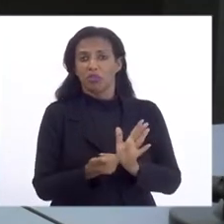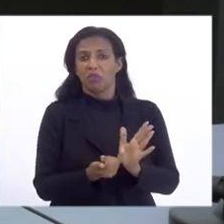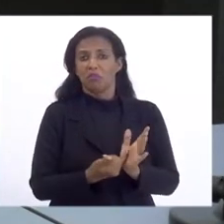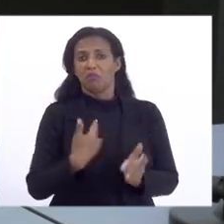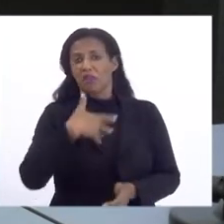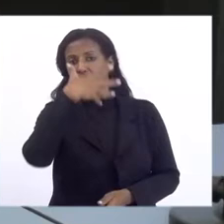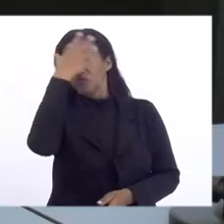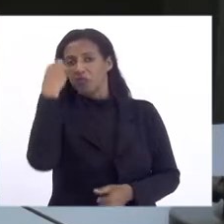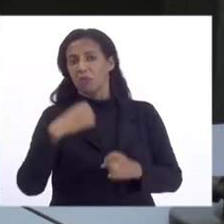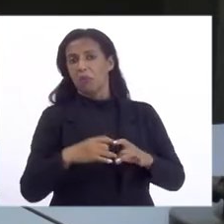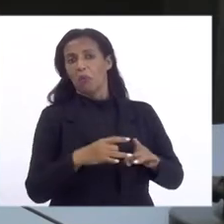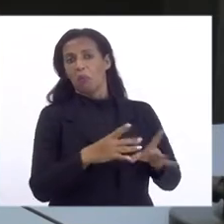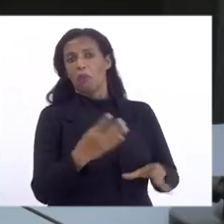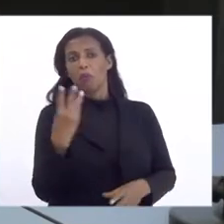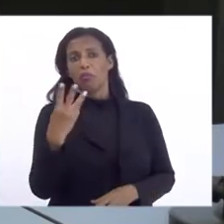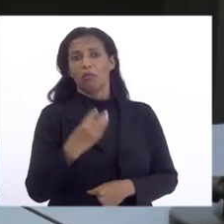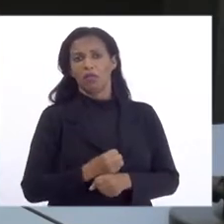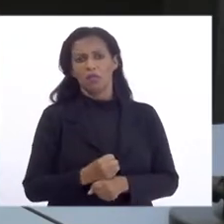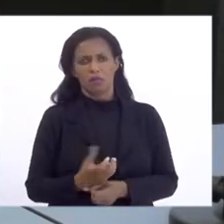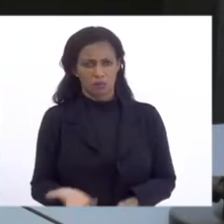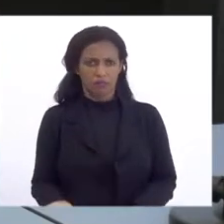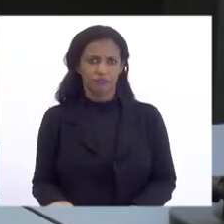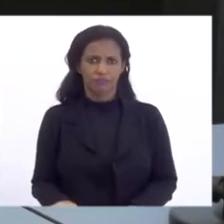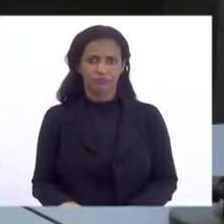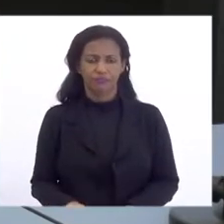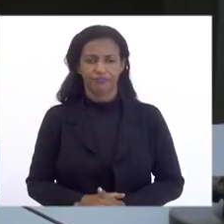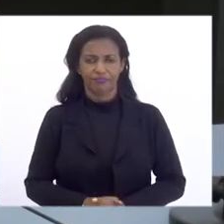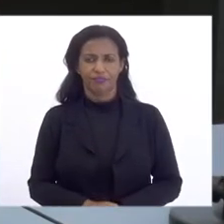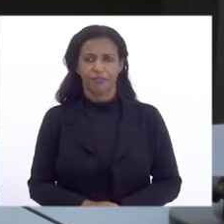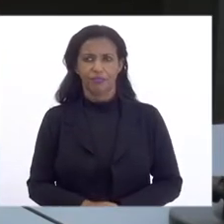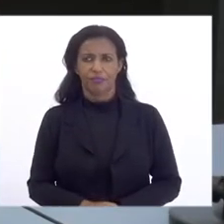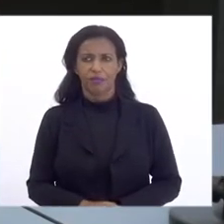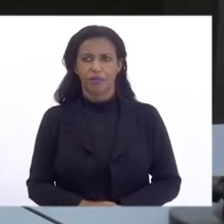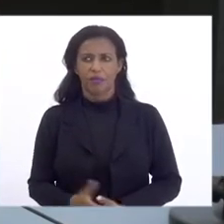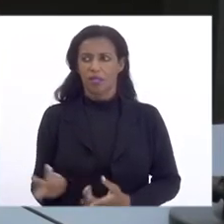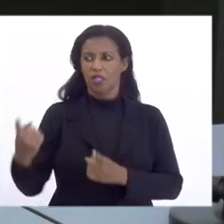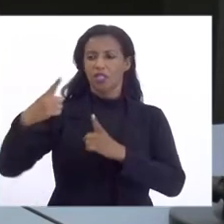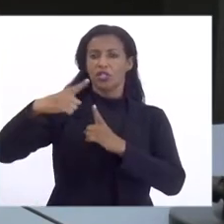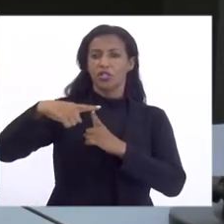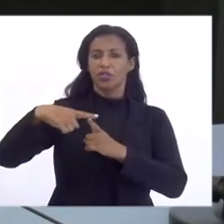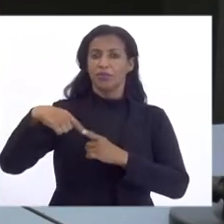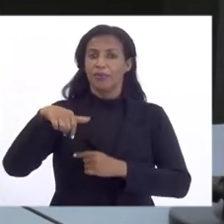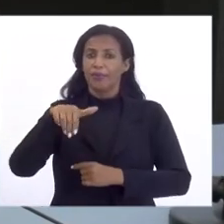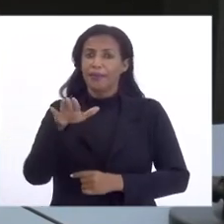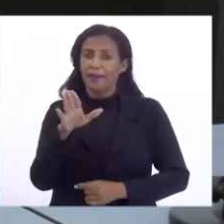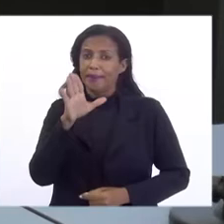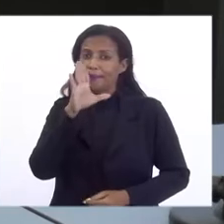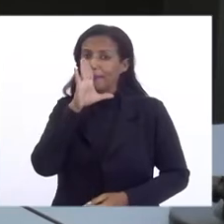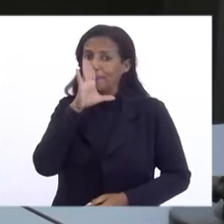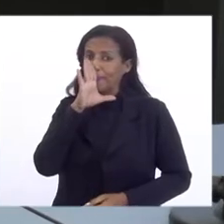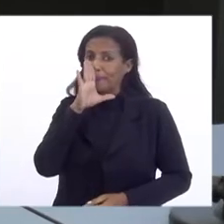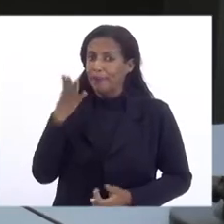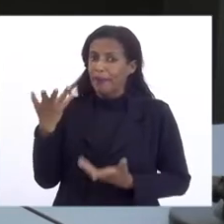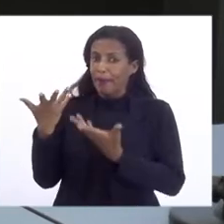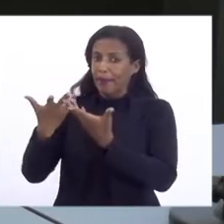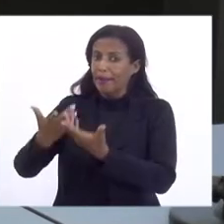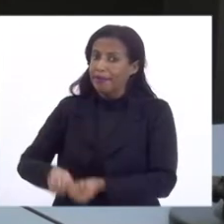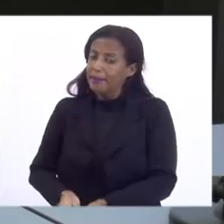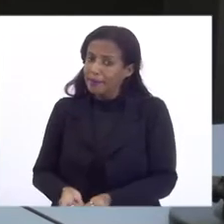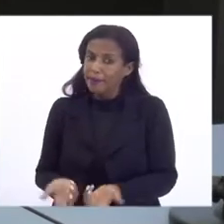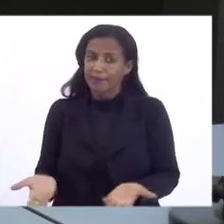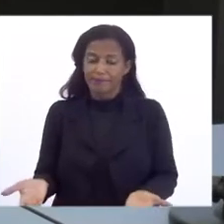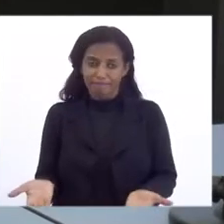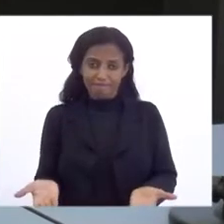no esquecimento por 3 anos. Né? Tipo, quem cala, consente. O direito não protege